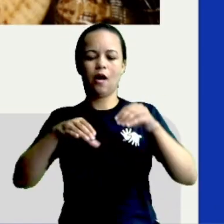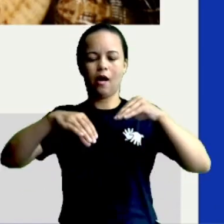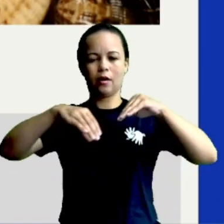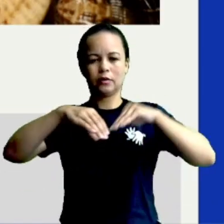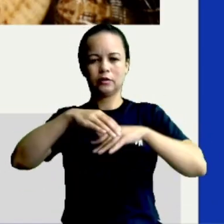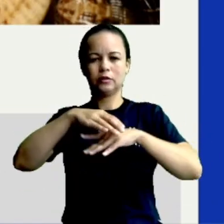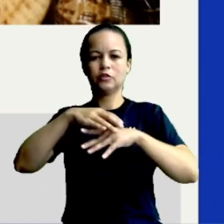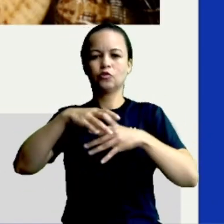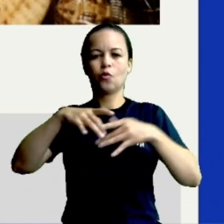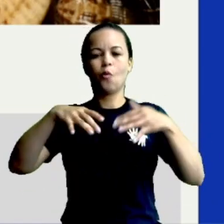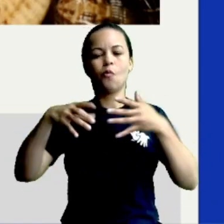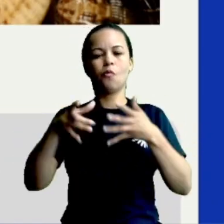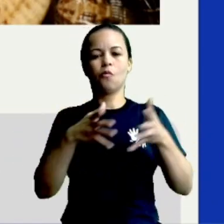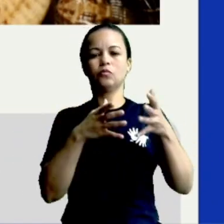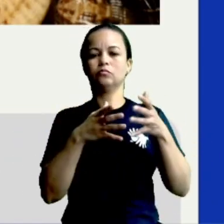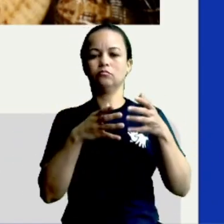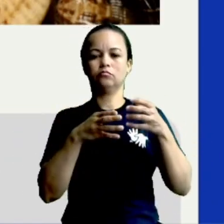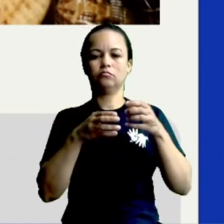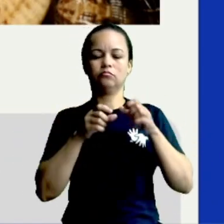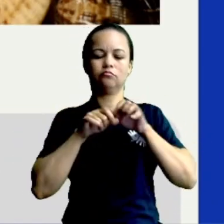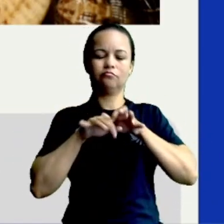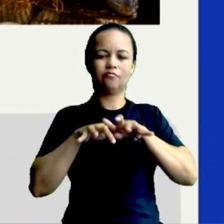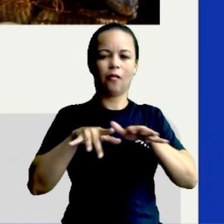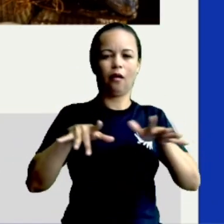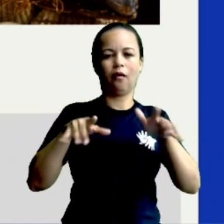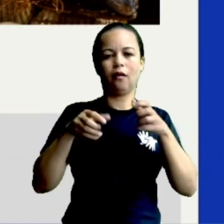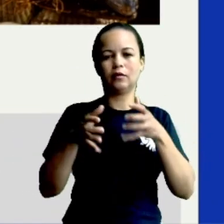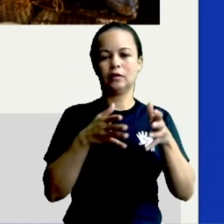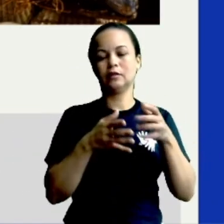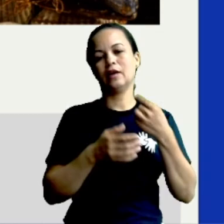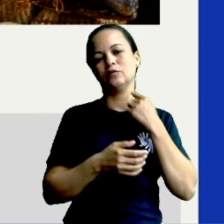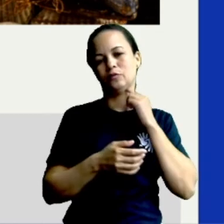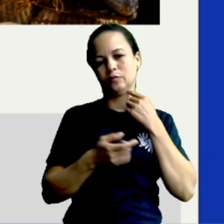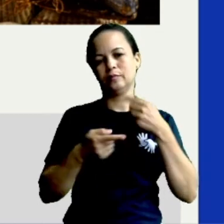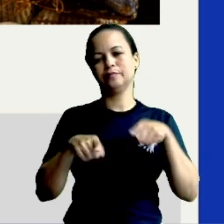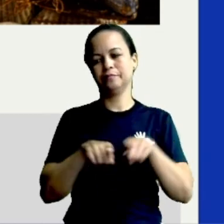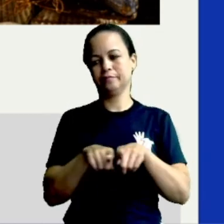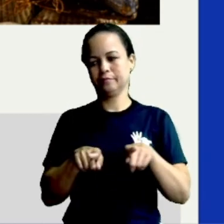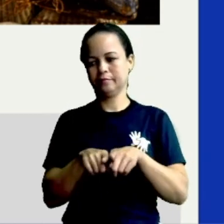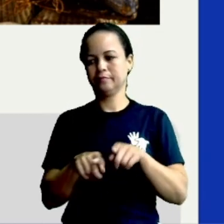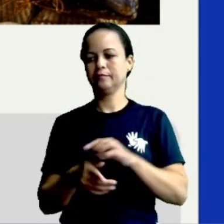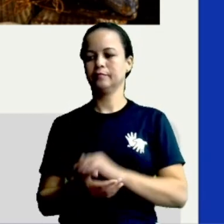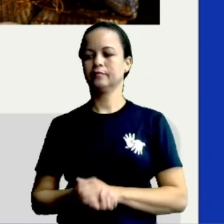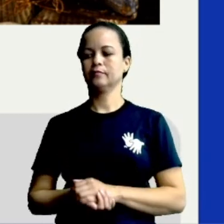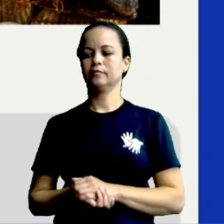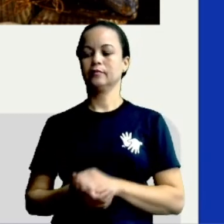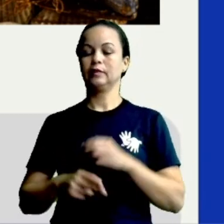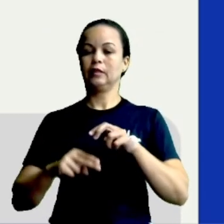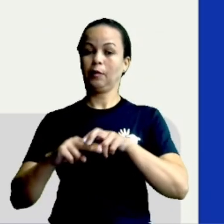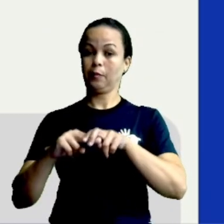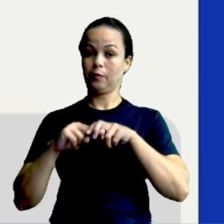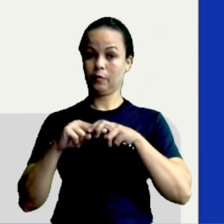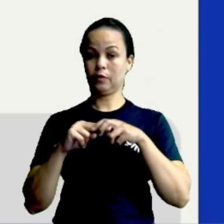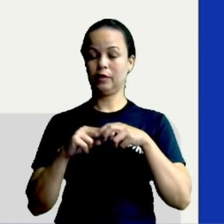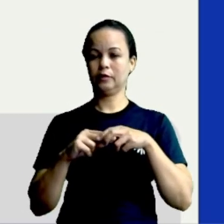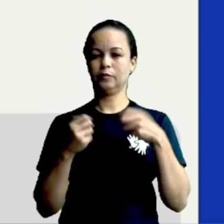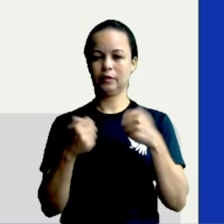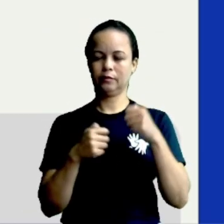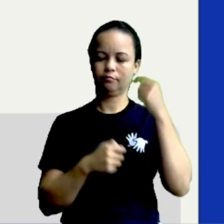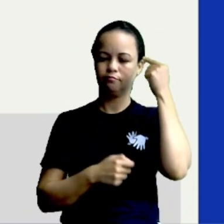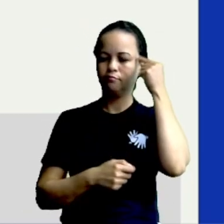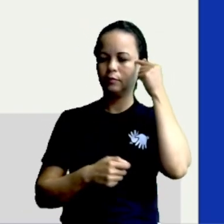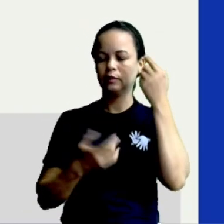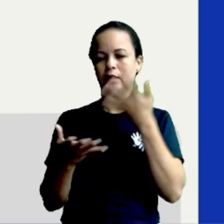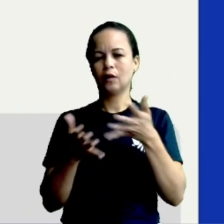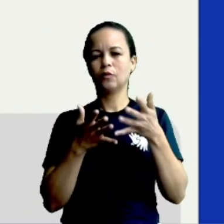esgoto, aqueles bivalves, né, esses moluscos estarão contaminados também. E por isso deve-se pensar que